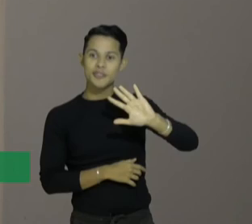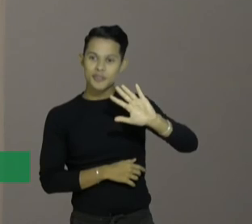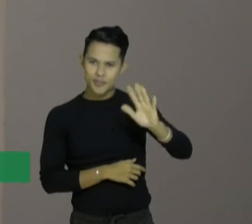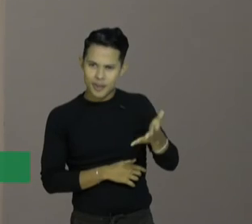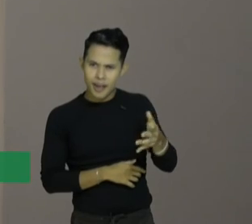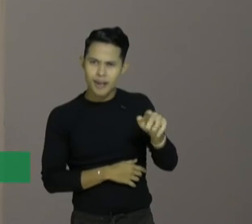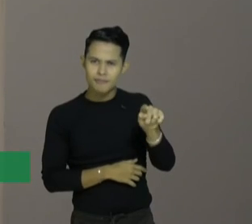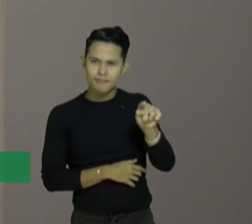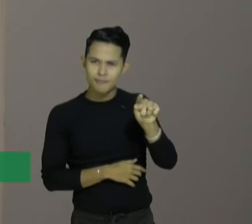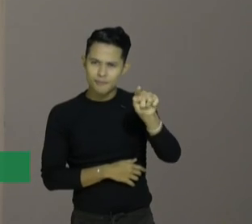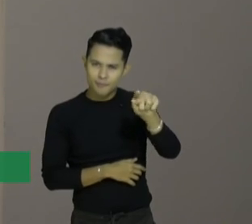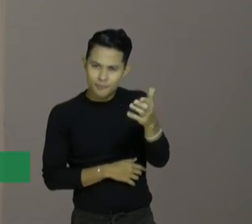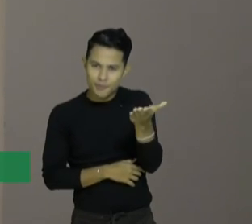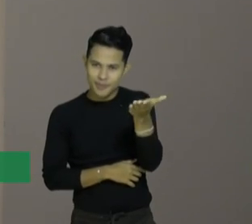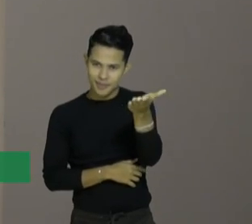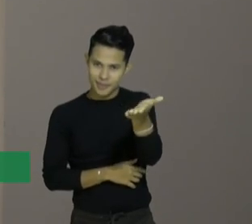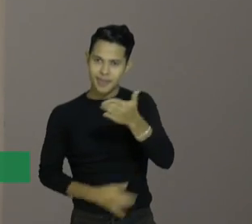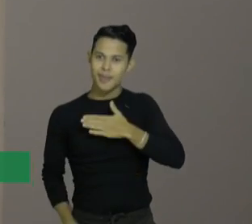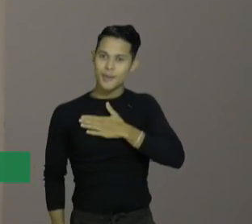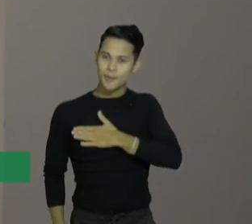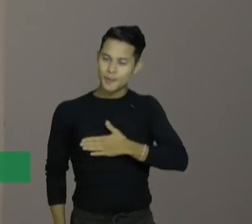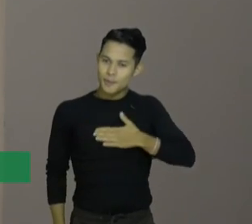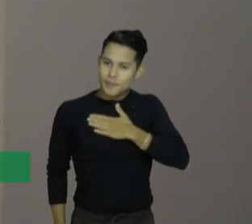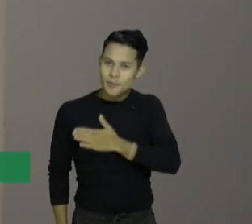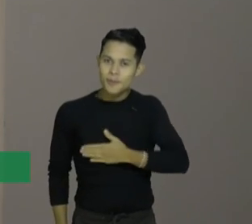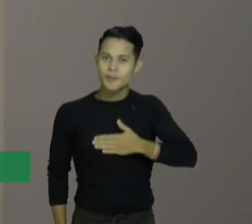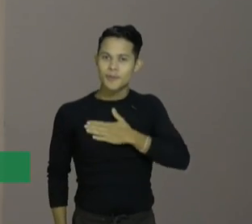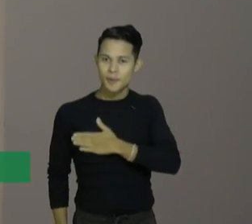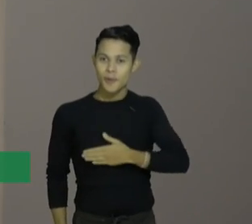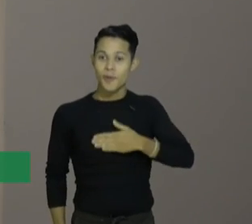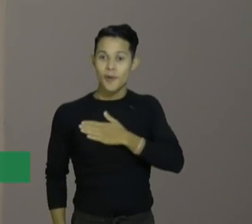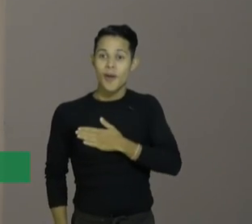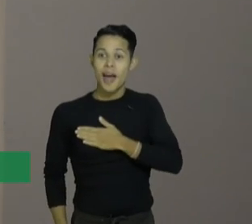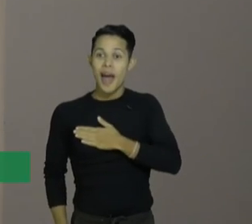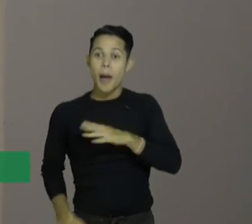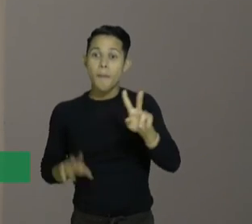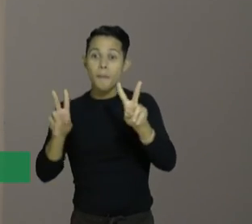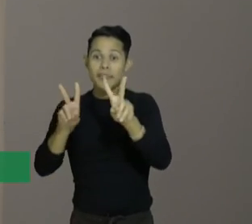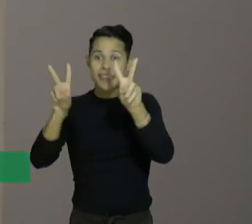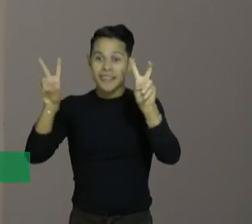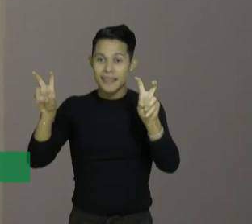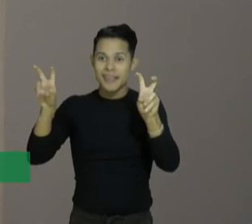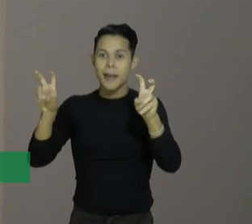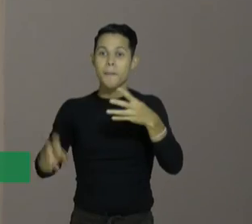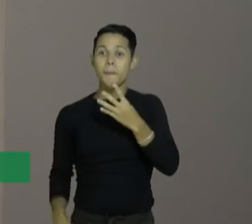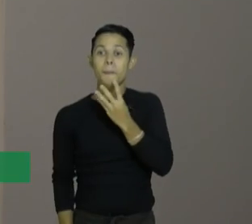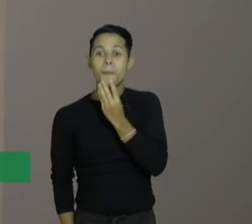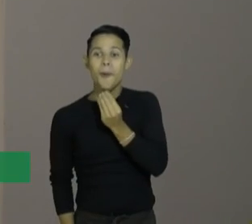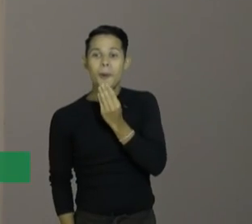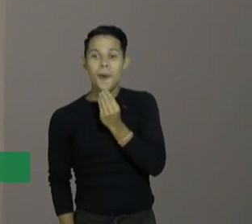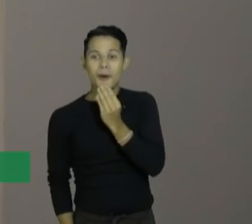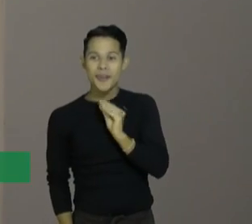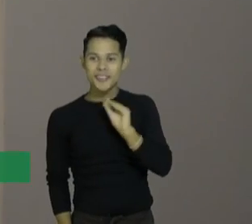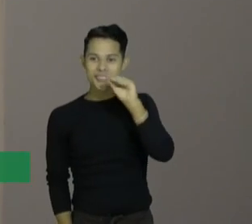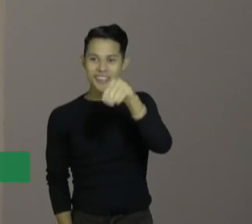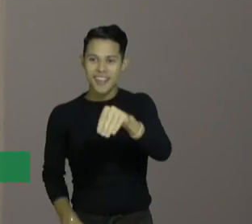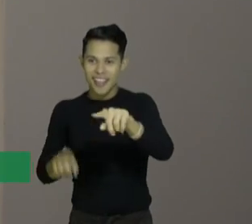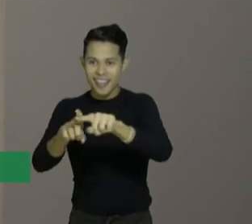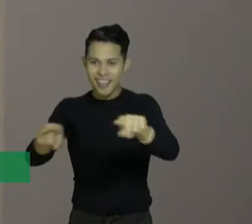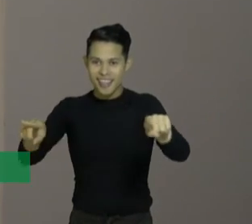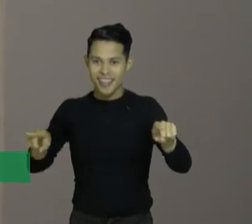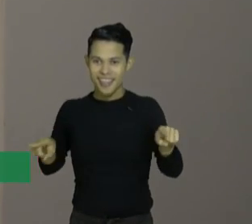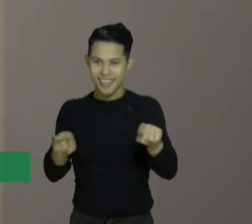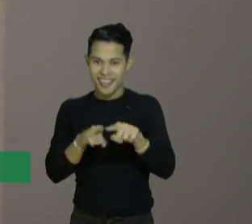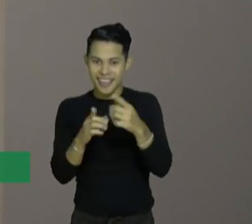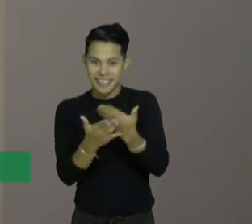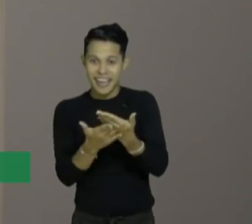gostou dessa da da observação de Bod na sala né então nós temos aqui uma uma outra né